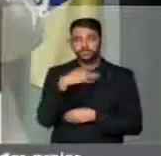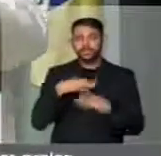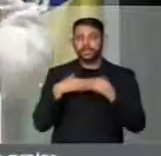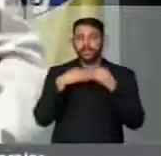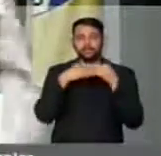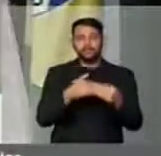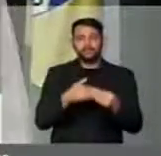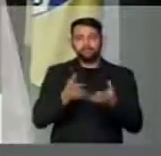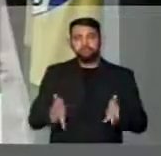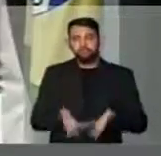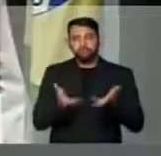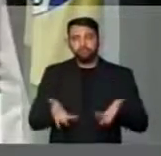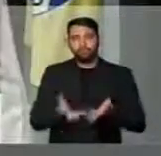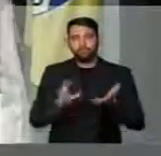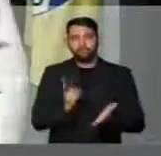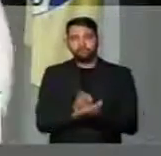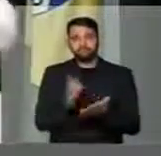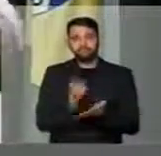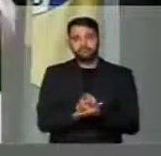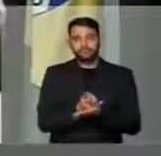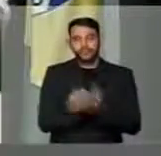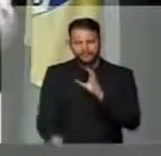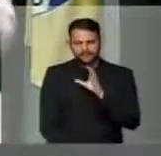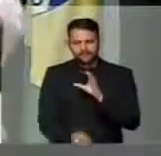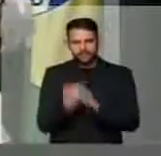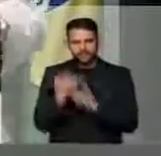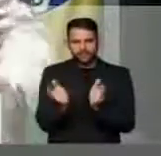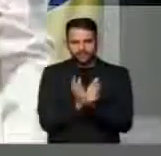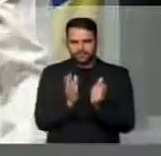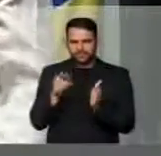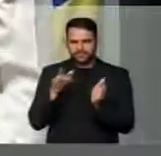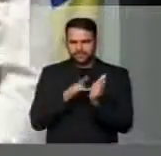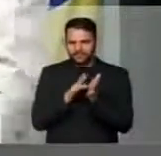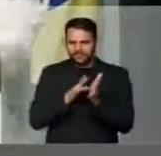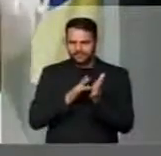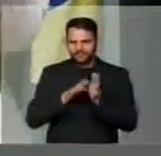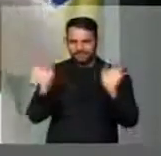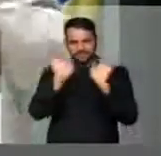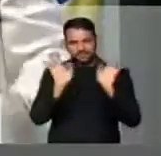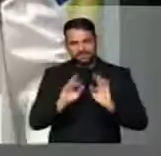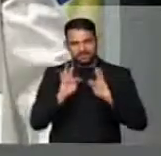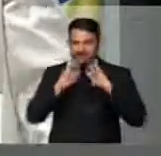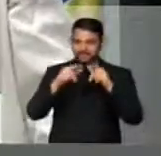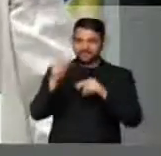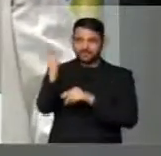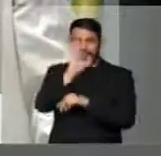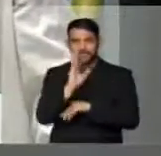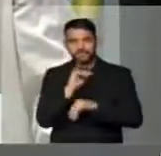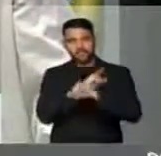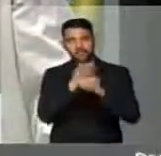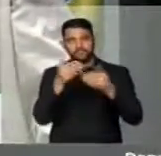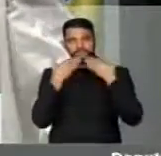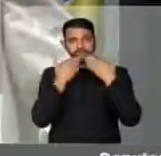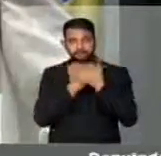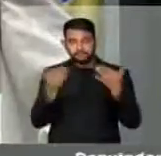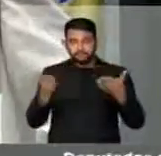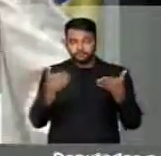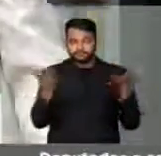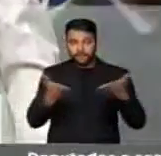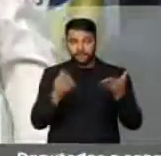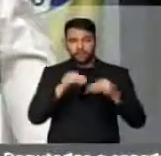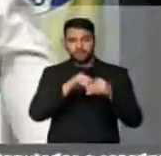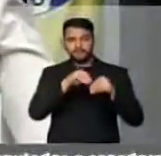com a barriga, que criou clube de falsa felicidade pelo Brasil afora. E a farsa